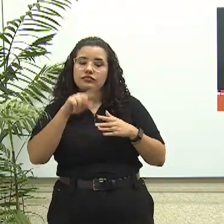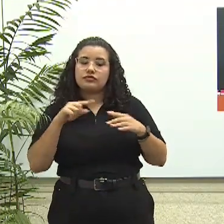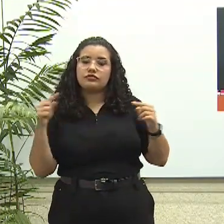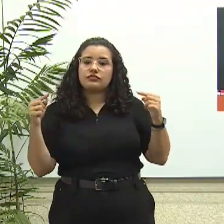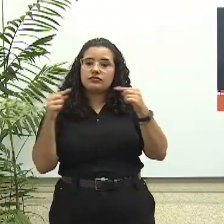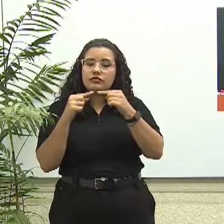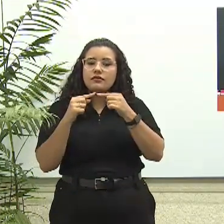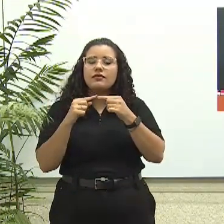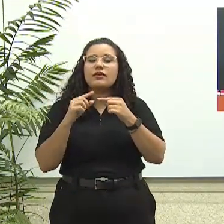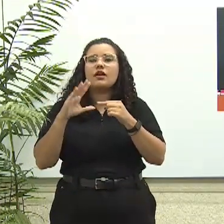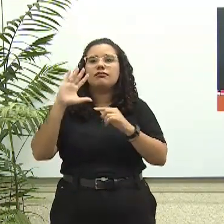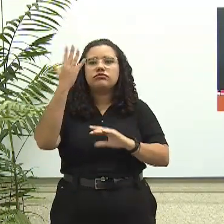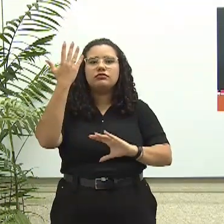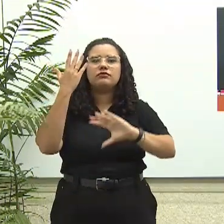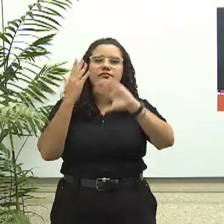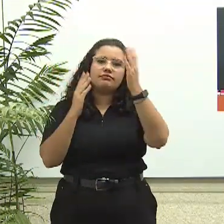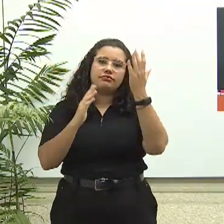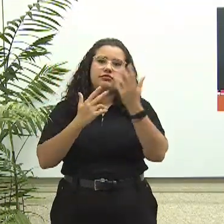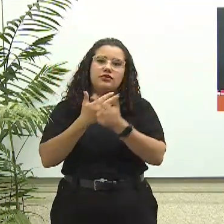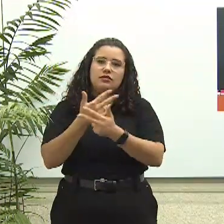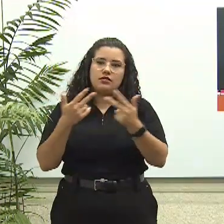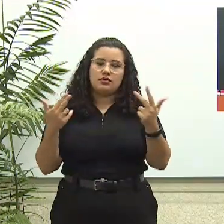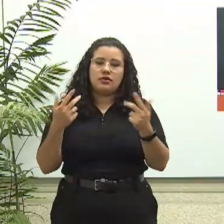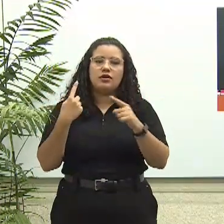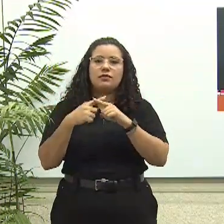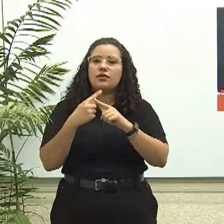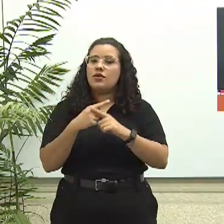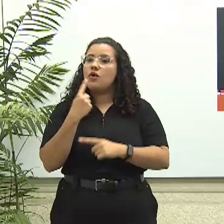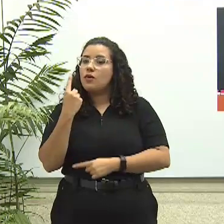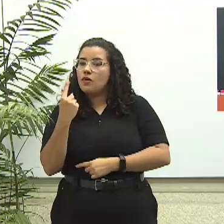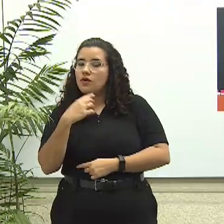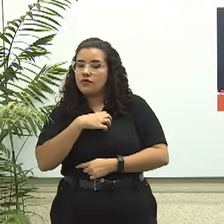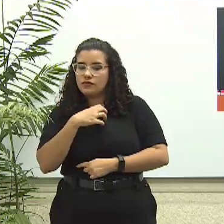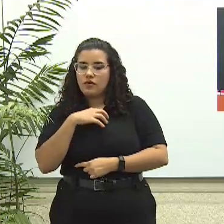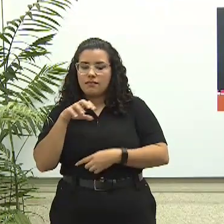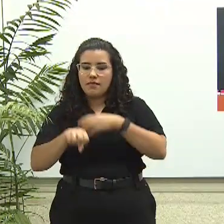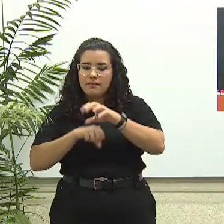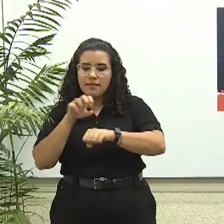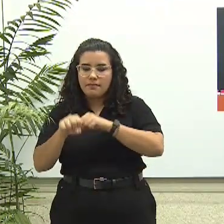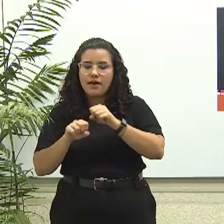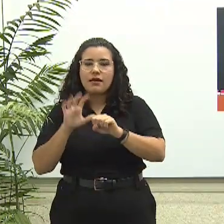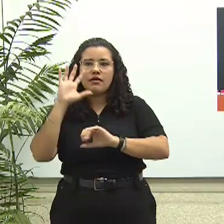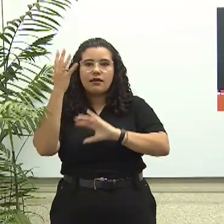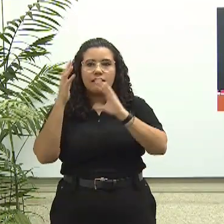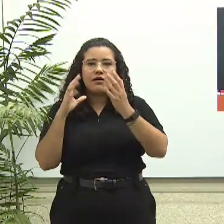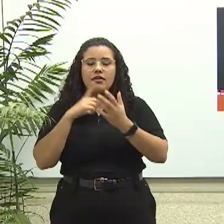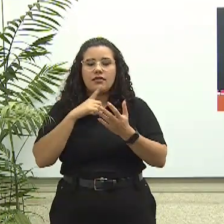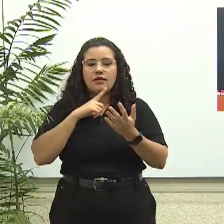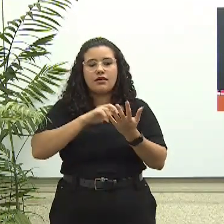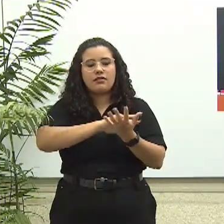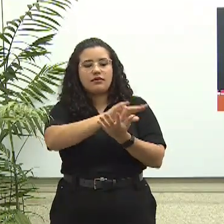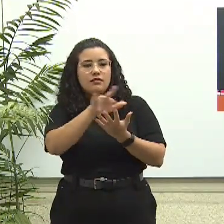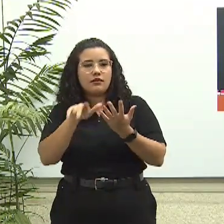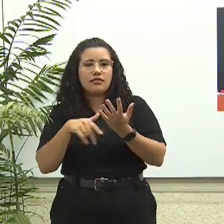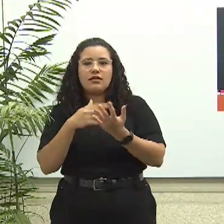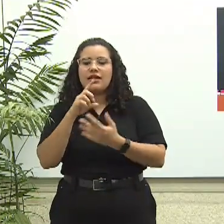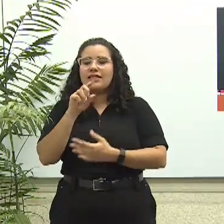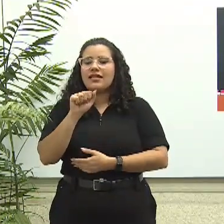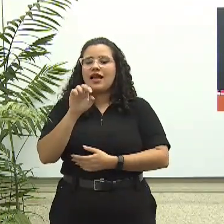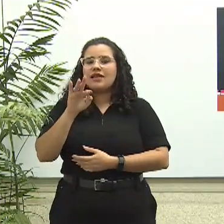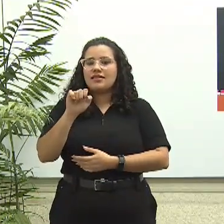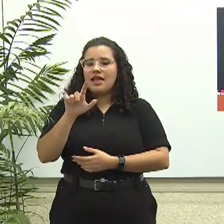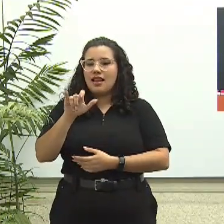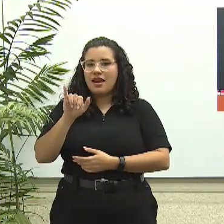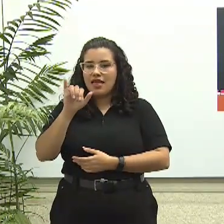com causalidade uma coisa é o extrair correlações de uma bacia de um dat Lake de